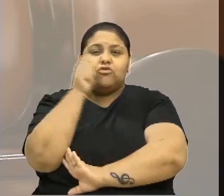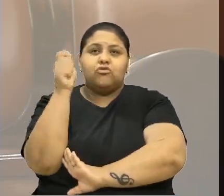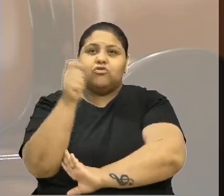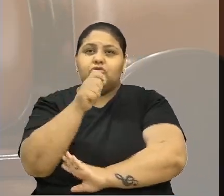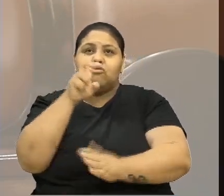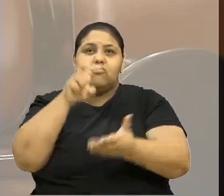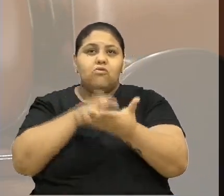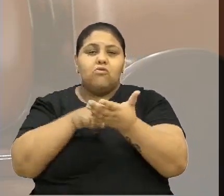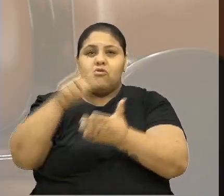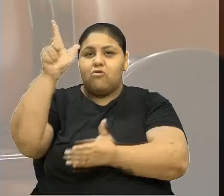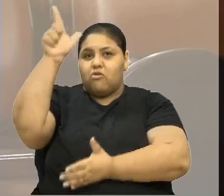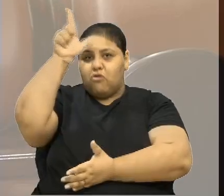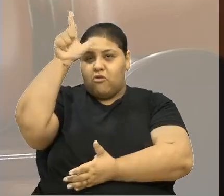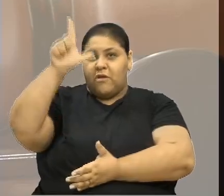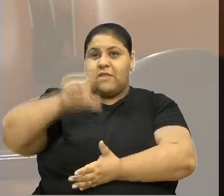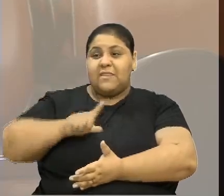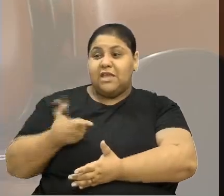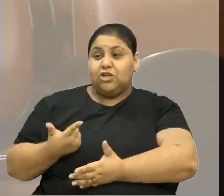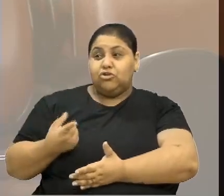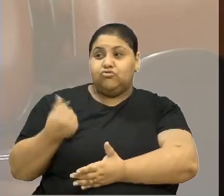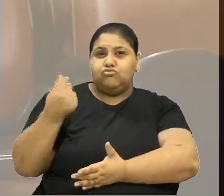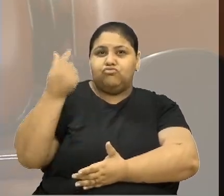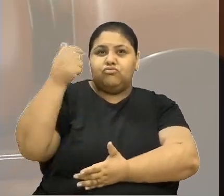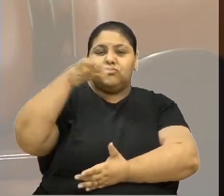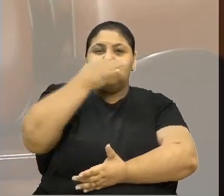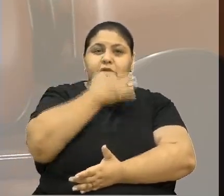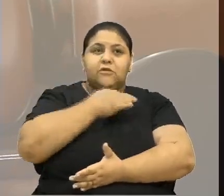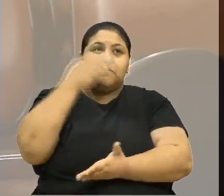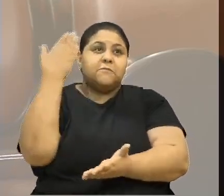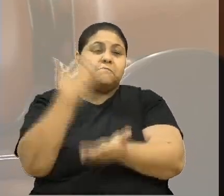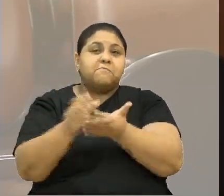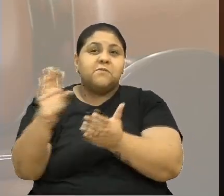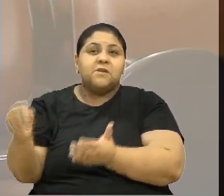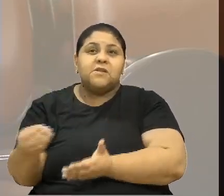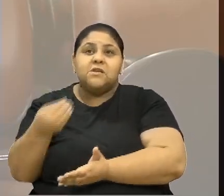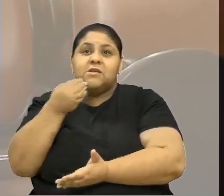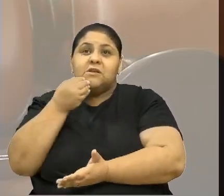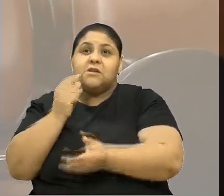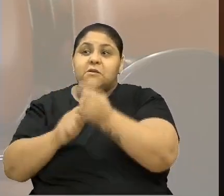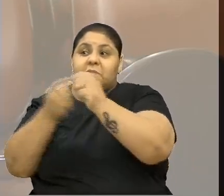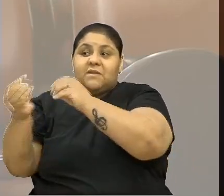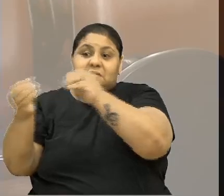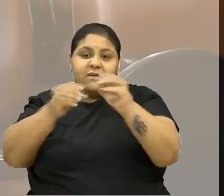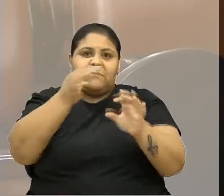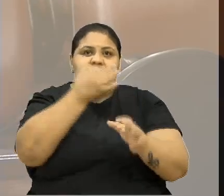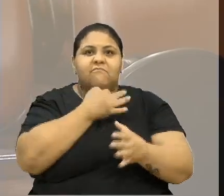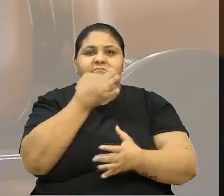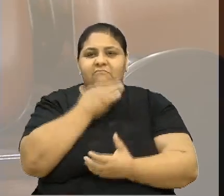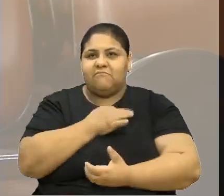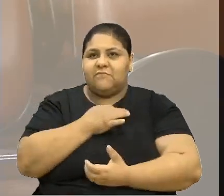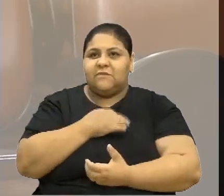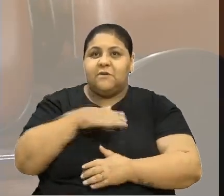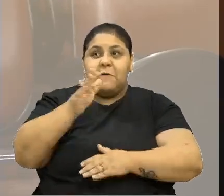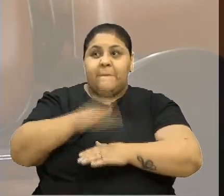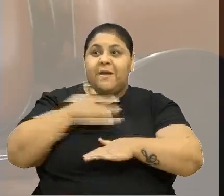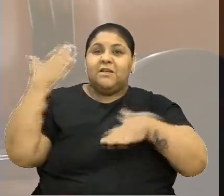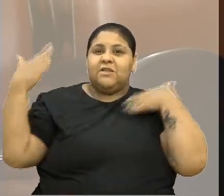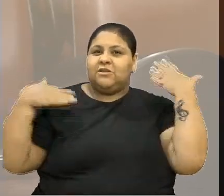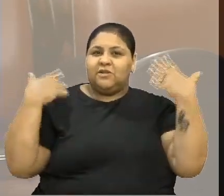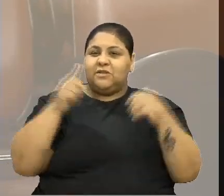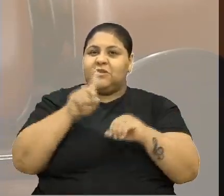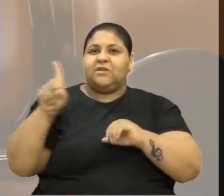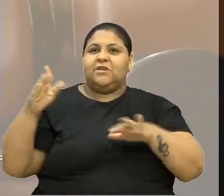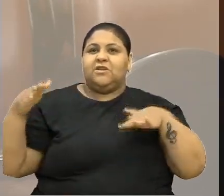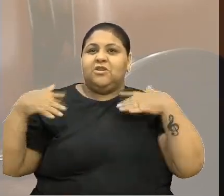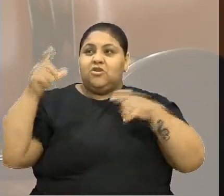alemão tem dinheiro a rodo. Caxias do Sul perdeu a oportunidade de trazer empresas para cá e para trazer mais turismo. E não é turismo